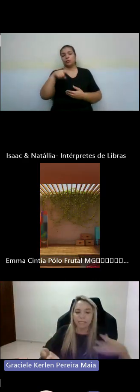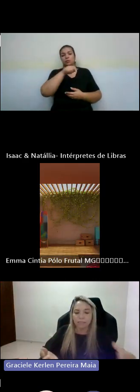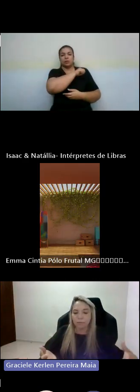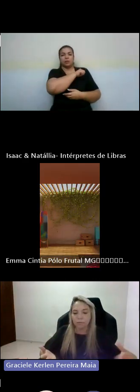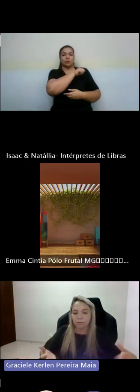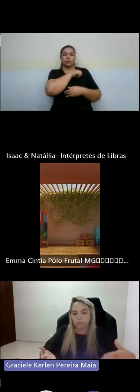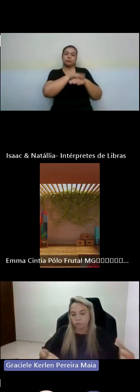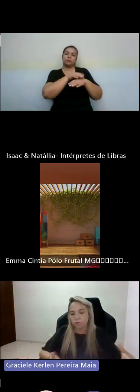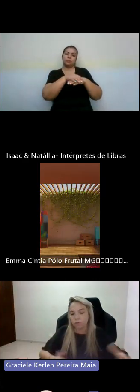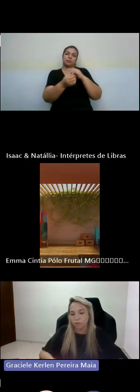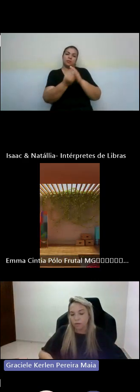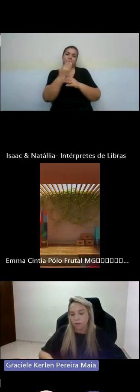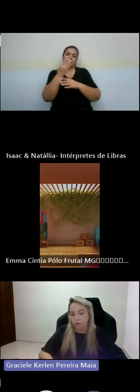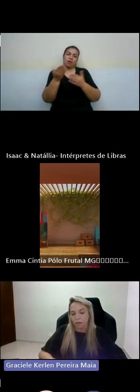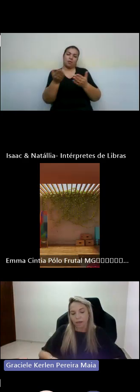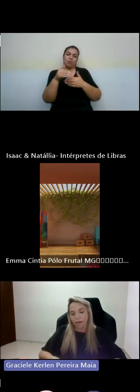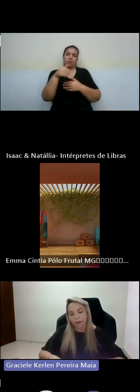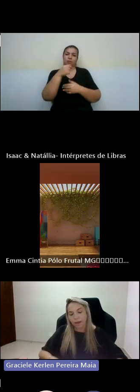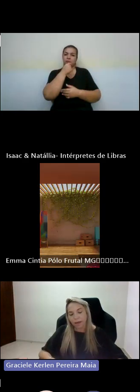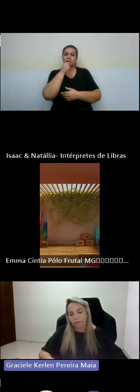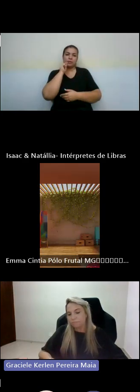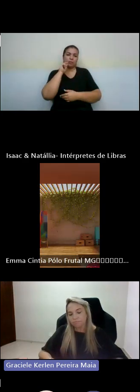nesse setembro surdo,